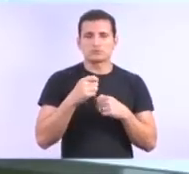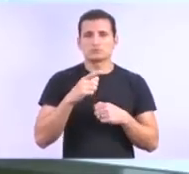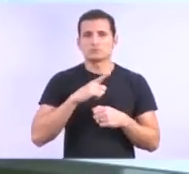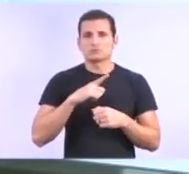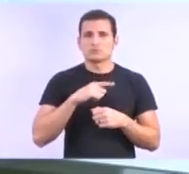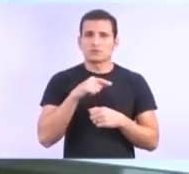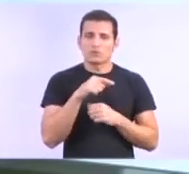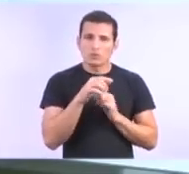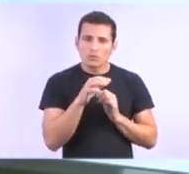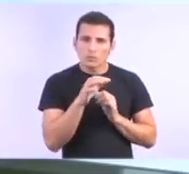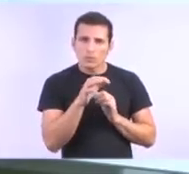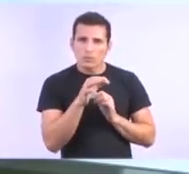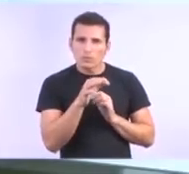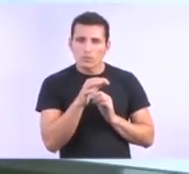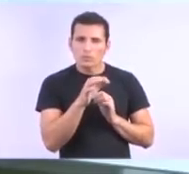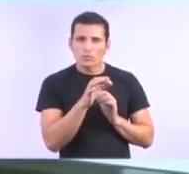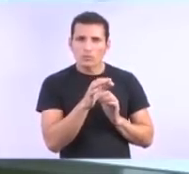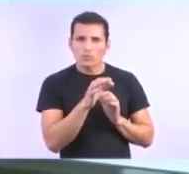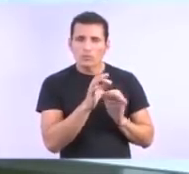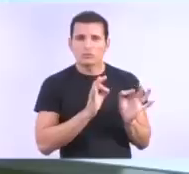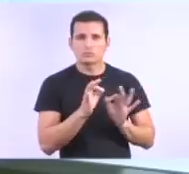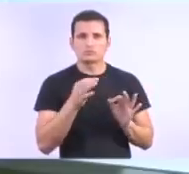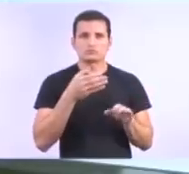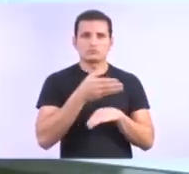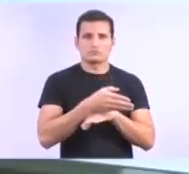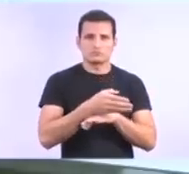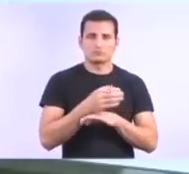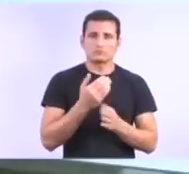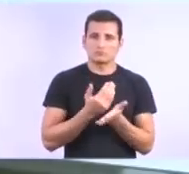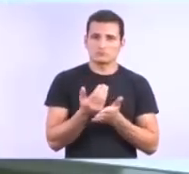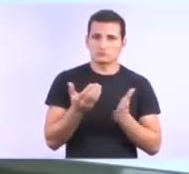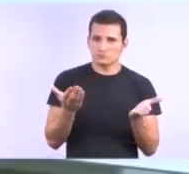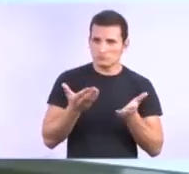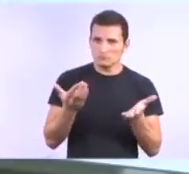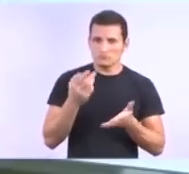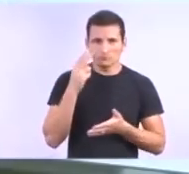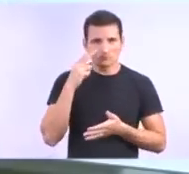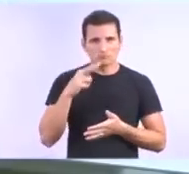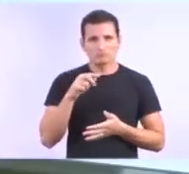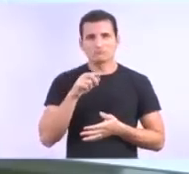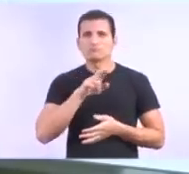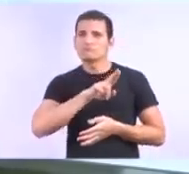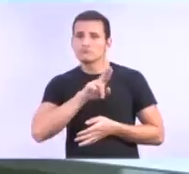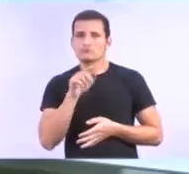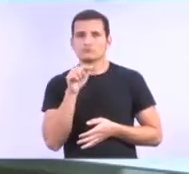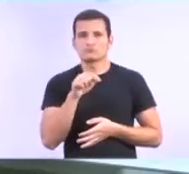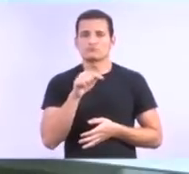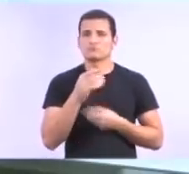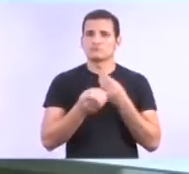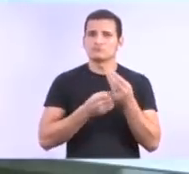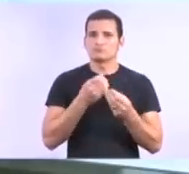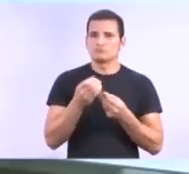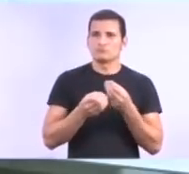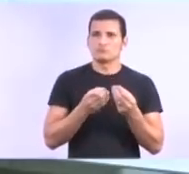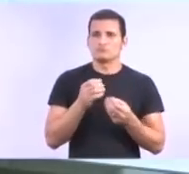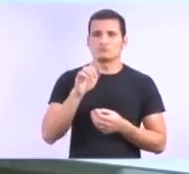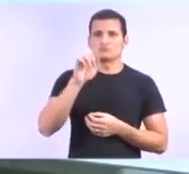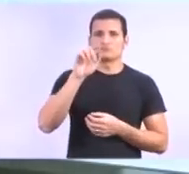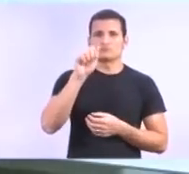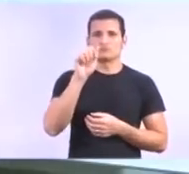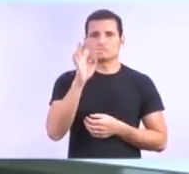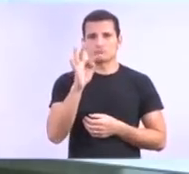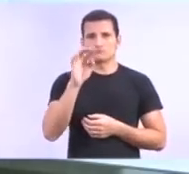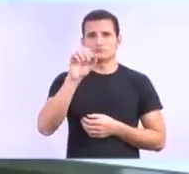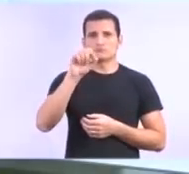de controle de acesso. Então, a partir de agora, a gente vai ver um nome desse mecanismo, a gente vai ver como é que define os getters e os